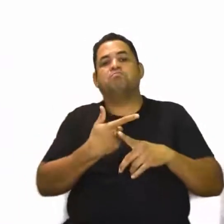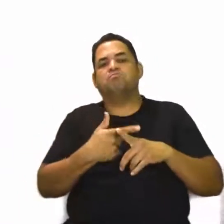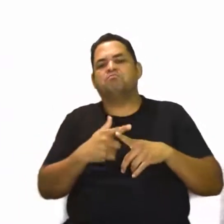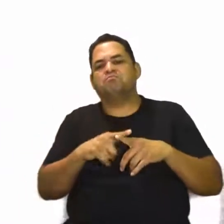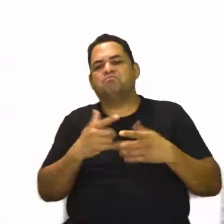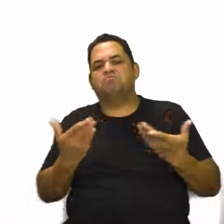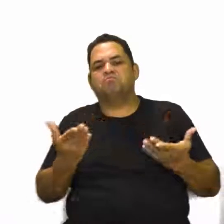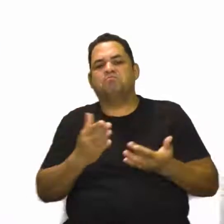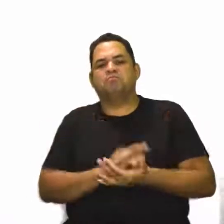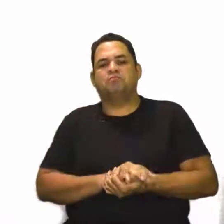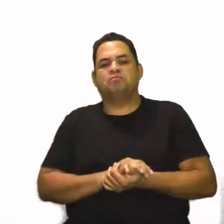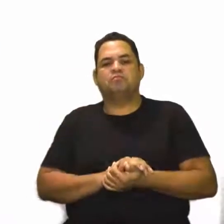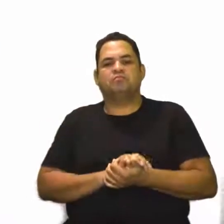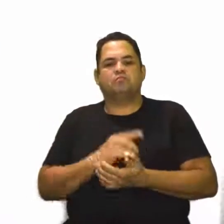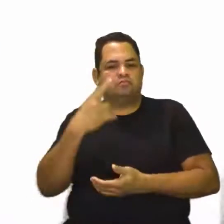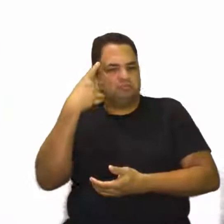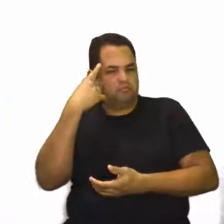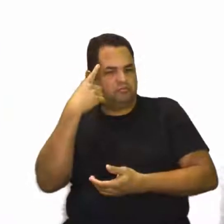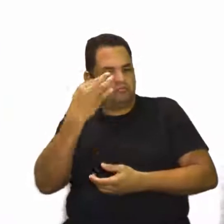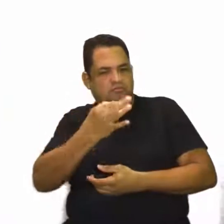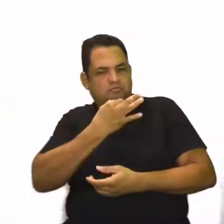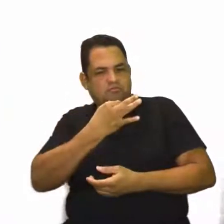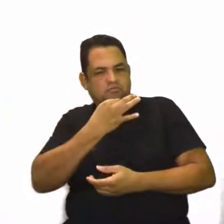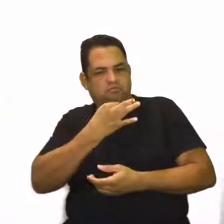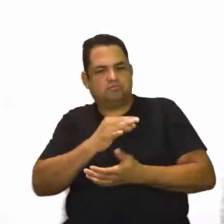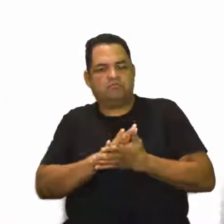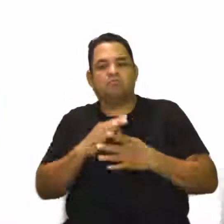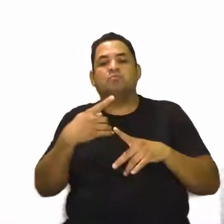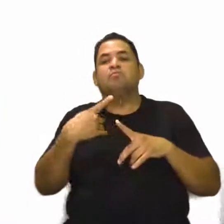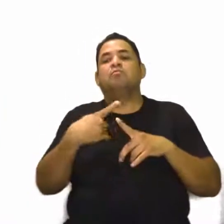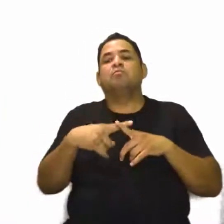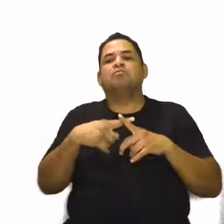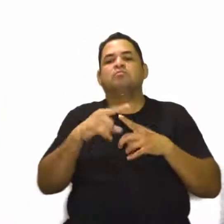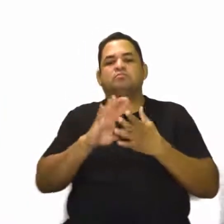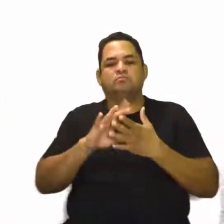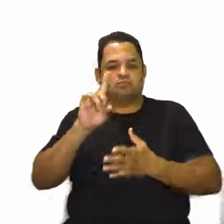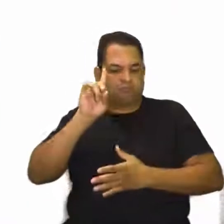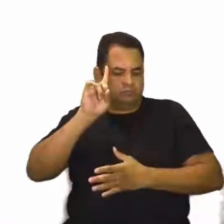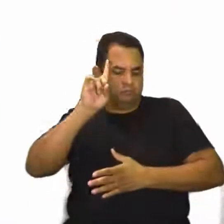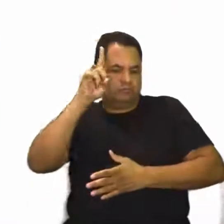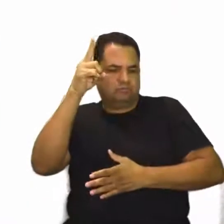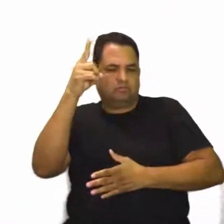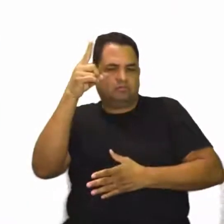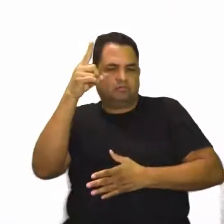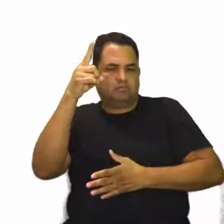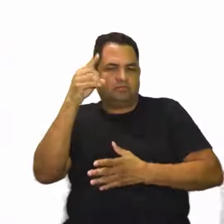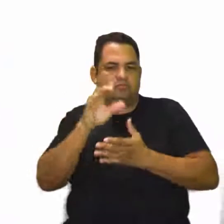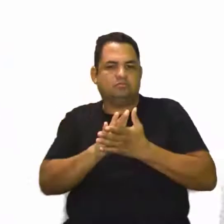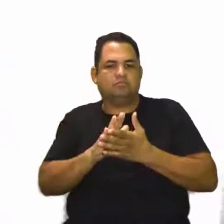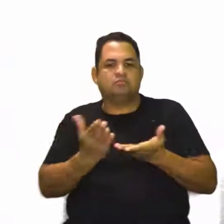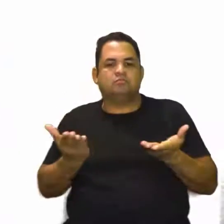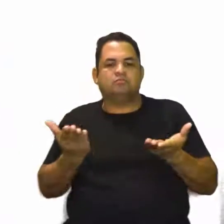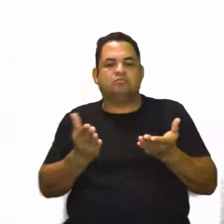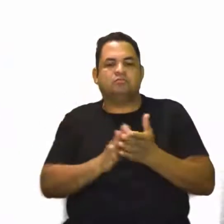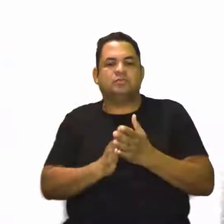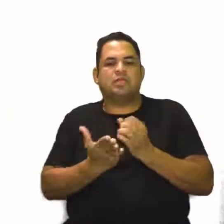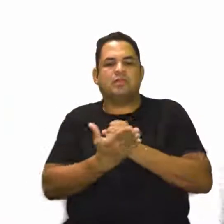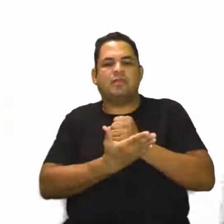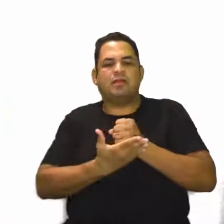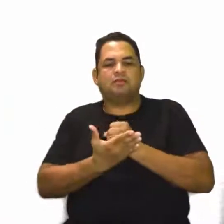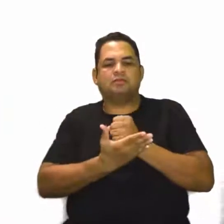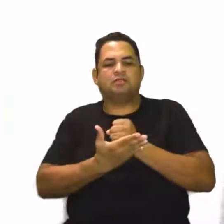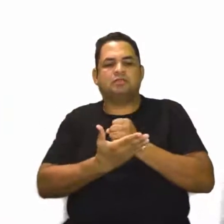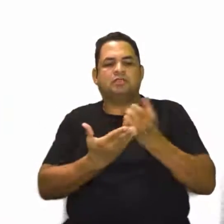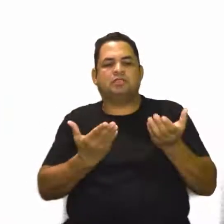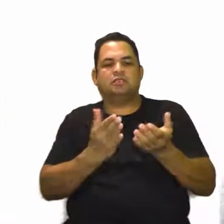de problemas, o pensamento crítico. Por quê? Porque tudo isso está associado aqui aos pilares da educação, que